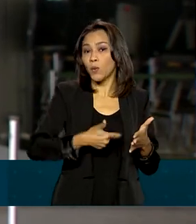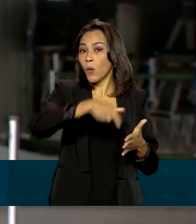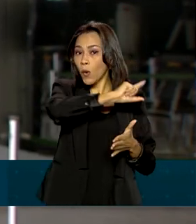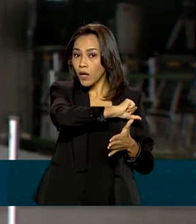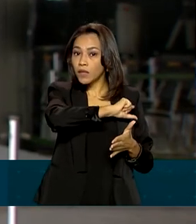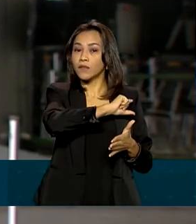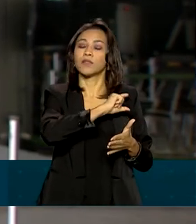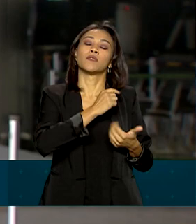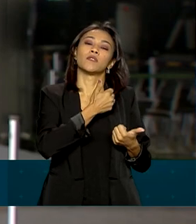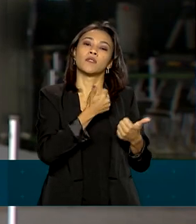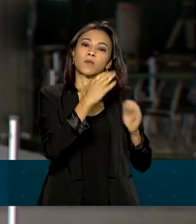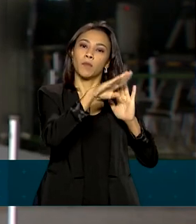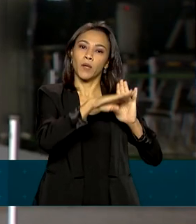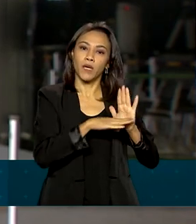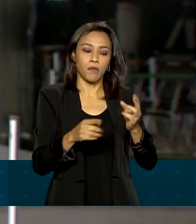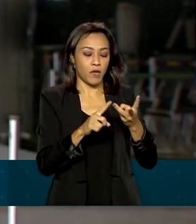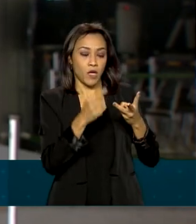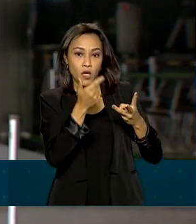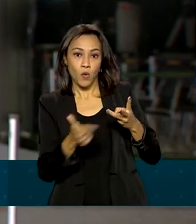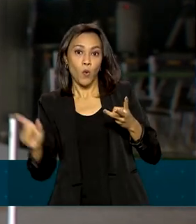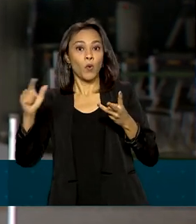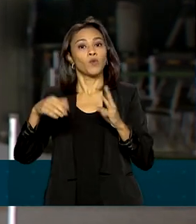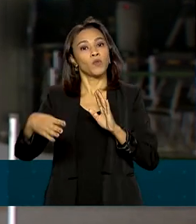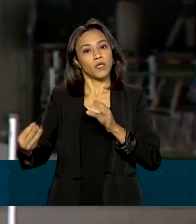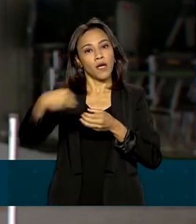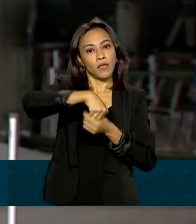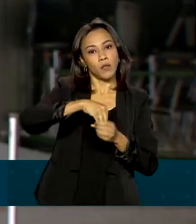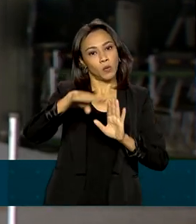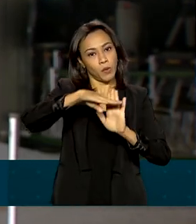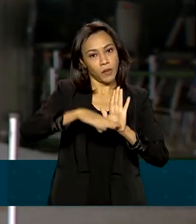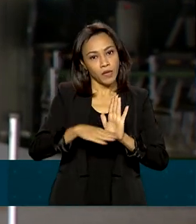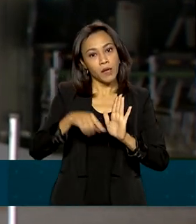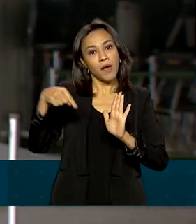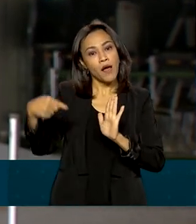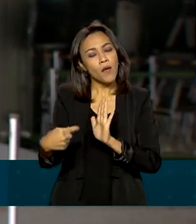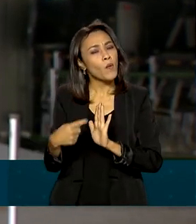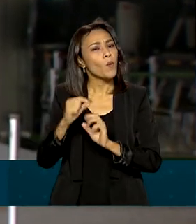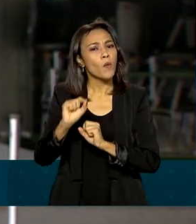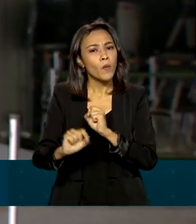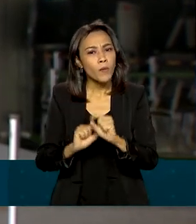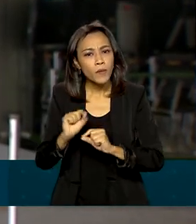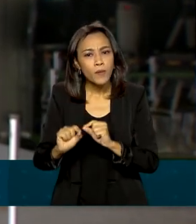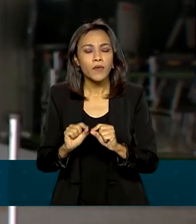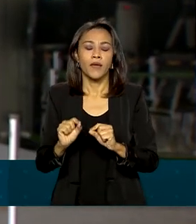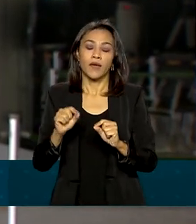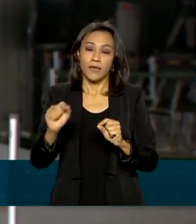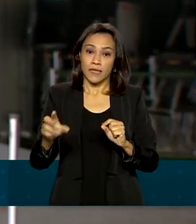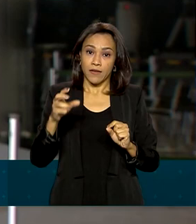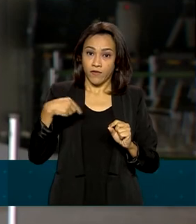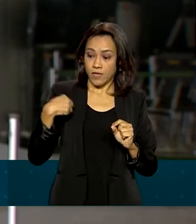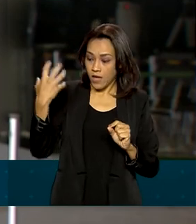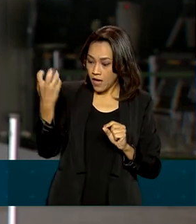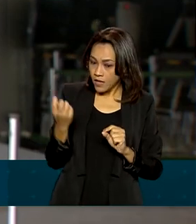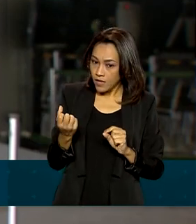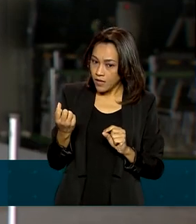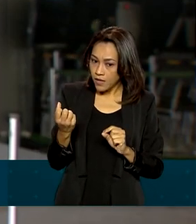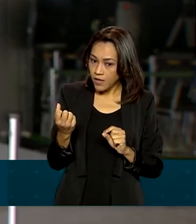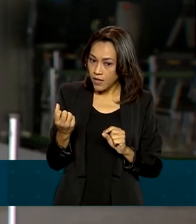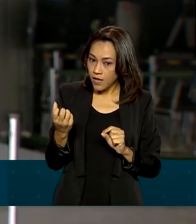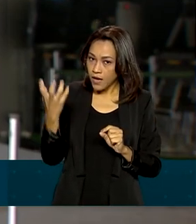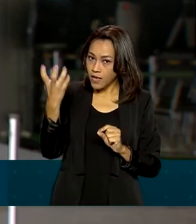o E também o outro programa o benefício de superação da extrema pobreza que funciona assim né se após receber